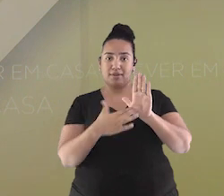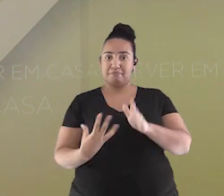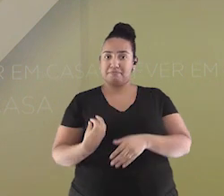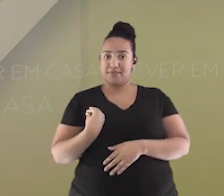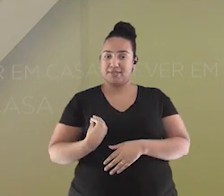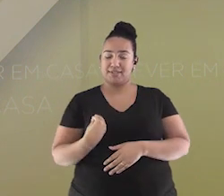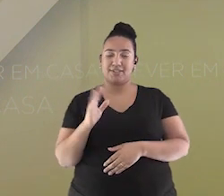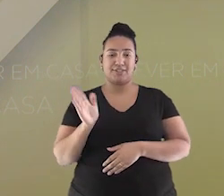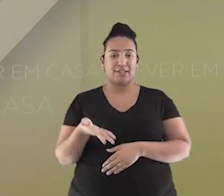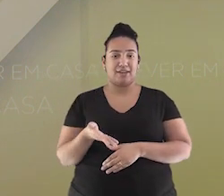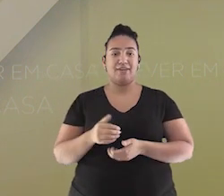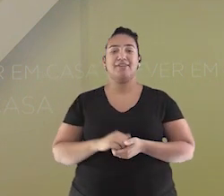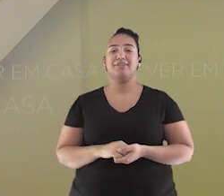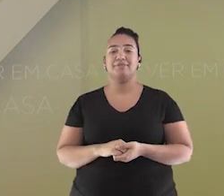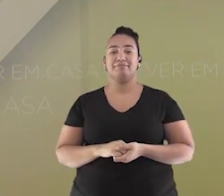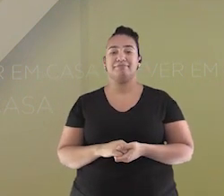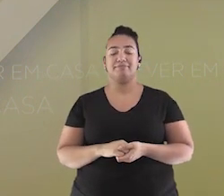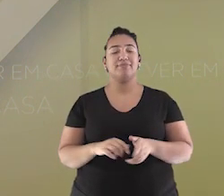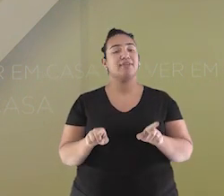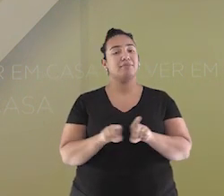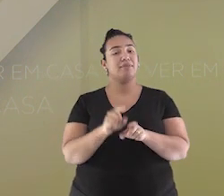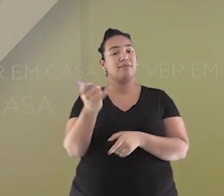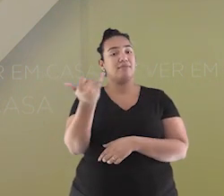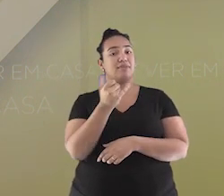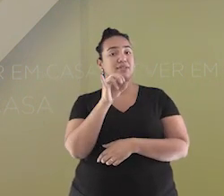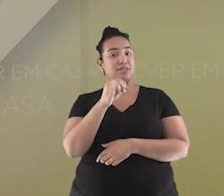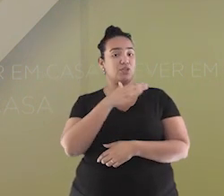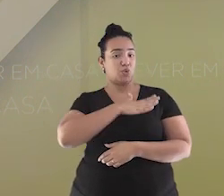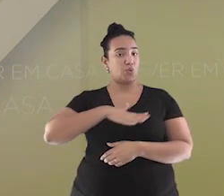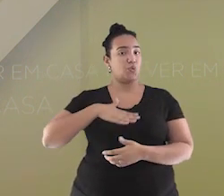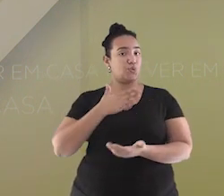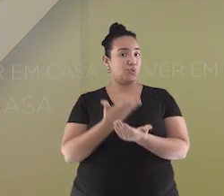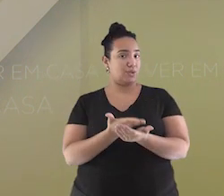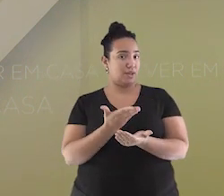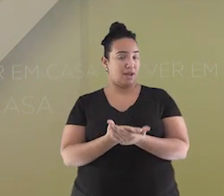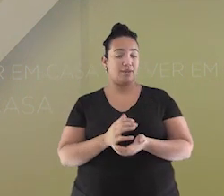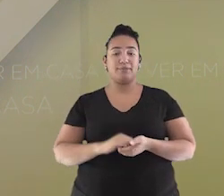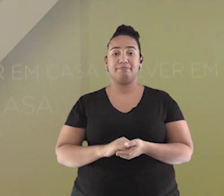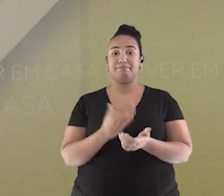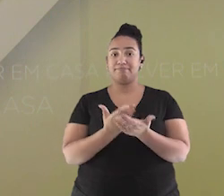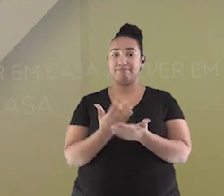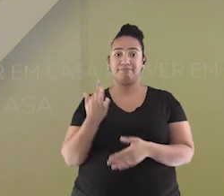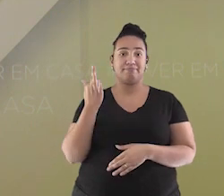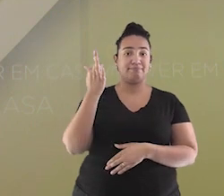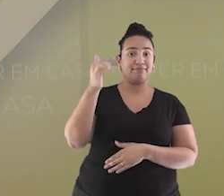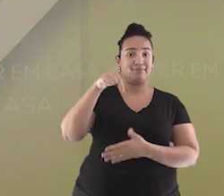nossa lista de presença. Diz pra gente se você gostou dessa aula, viu? Até o